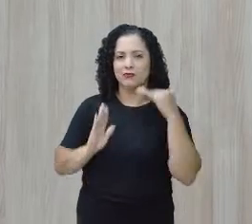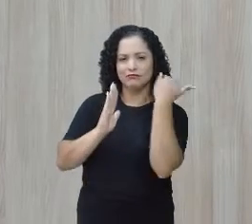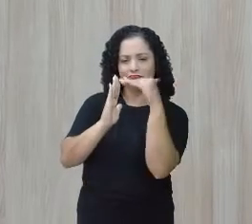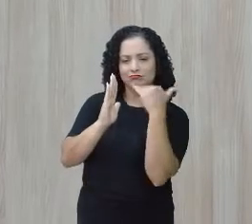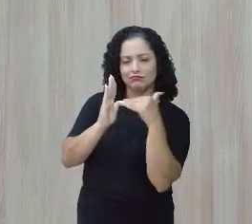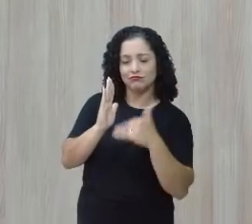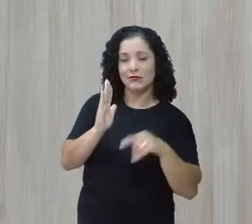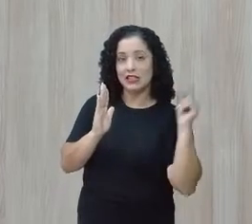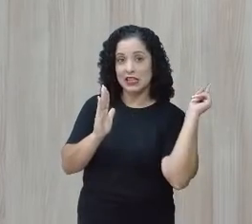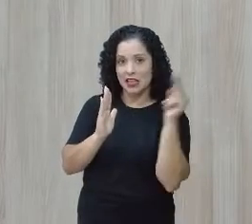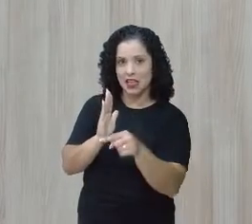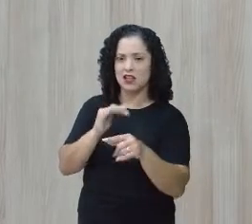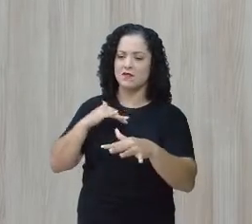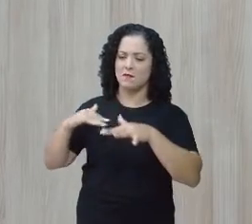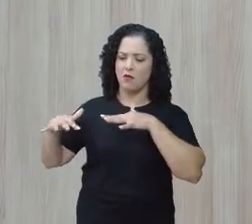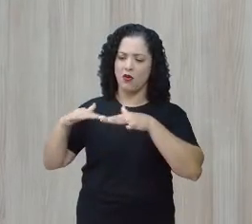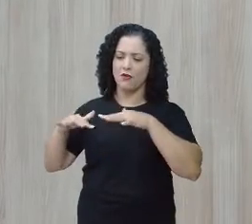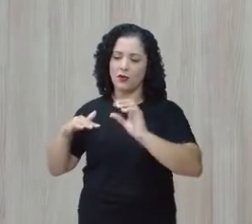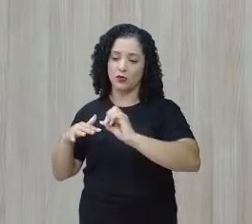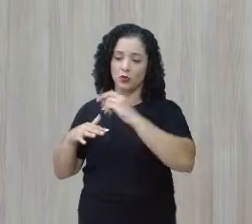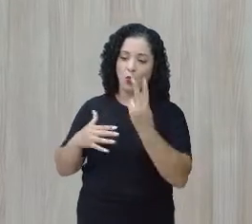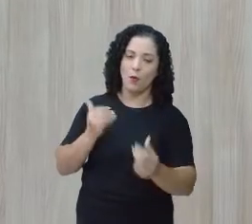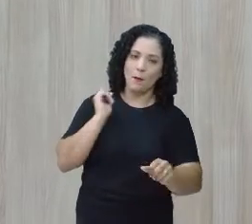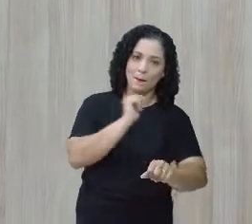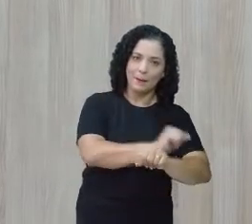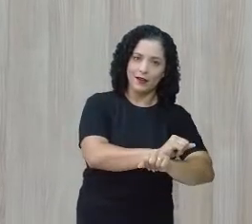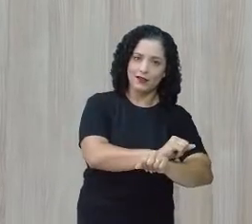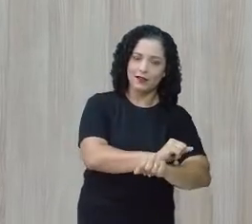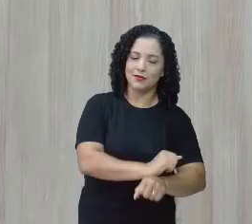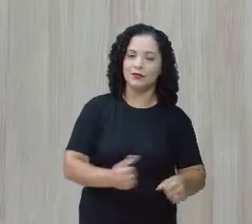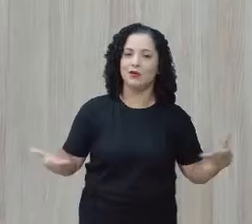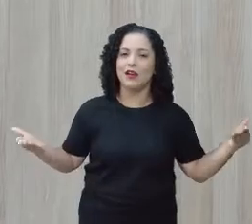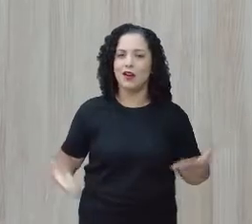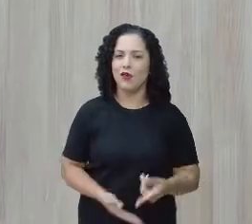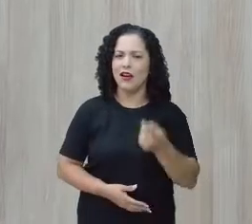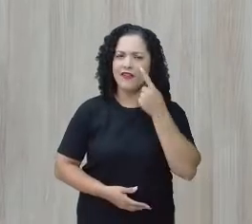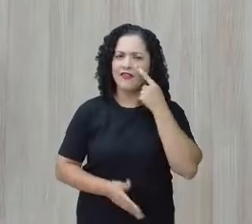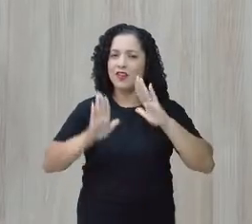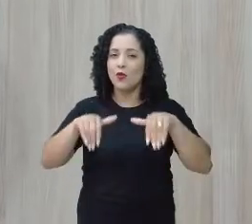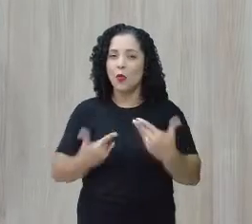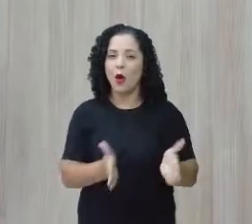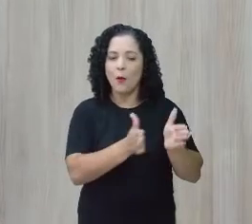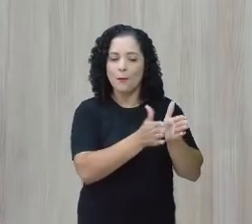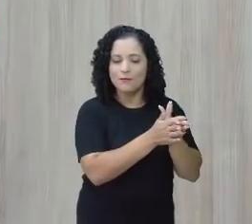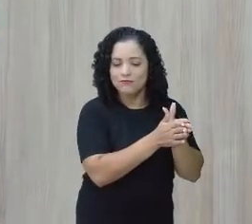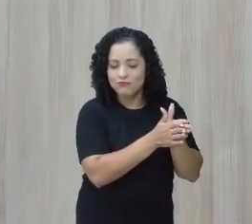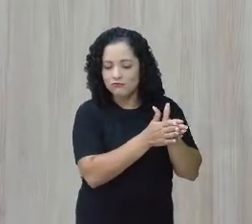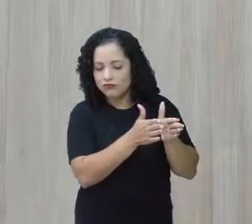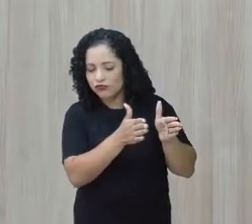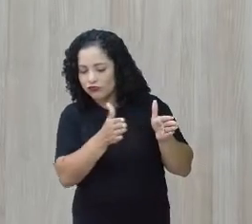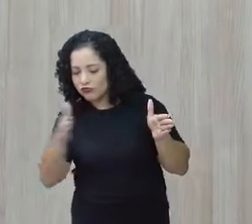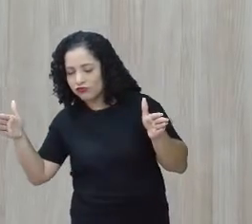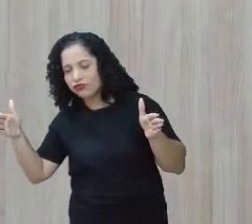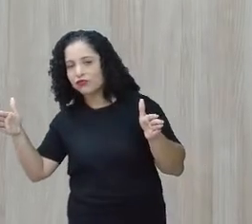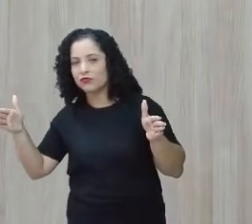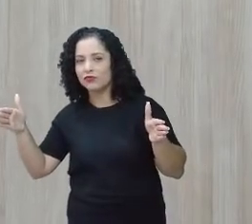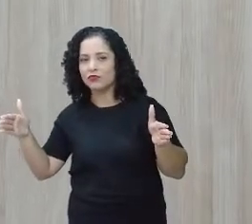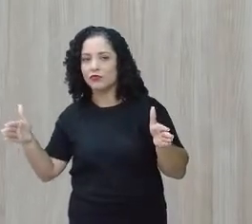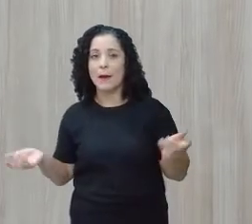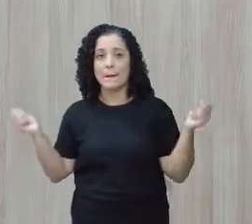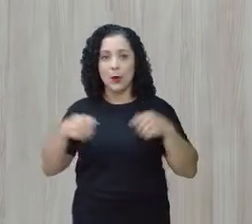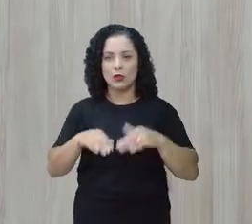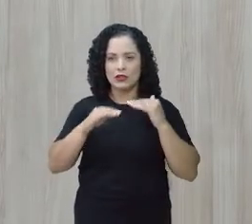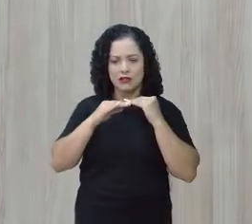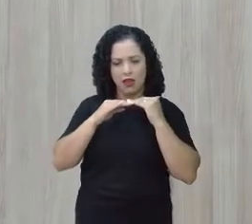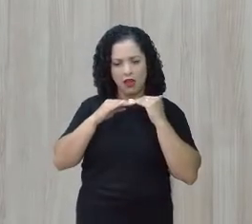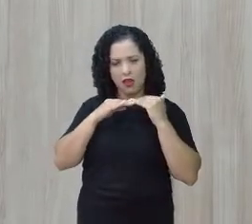aquele objeto ele está em movimento ou está em repouso, agora a gente vai ver qual foi o percurso que ele fez. Que pode ser retilíneo,